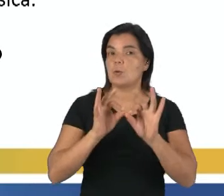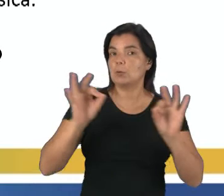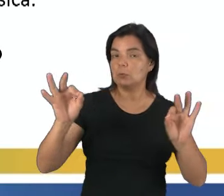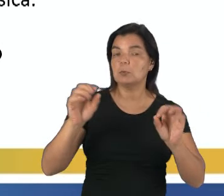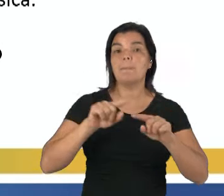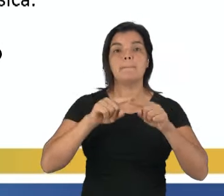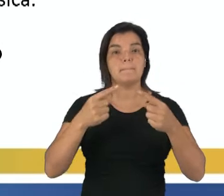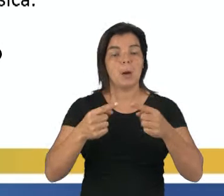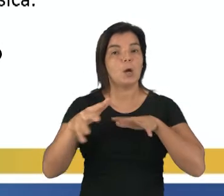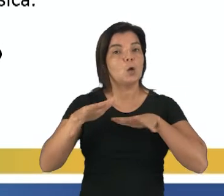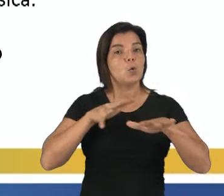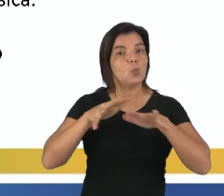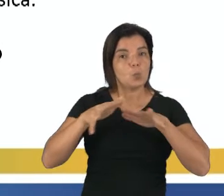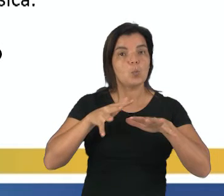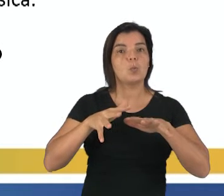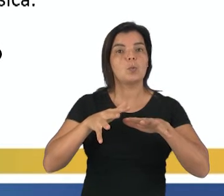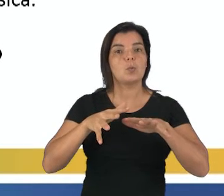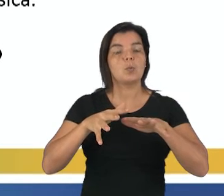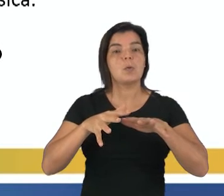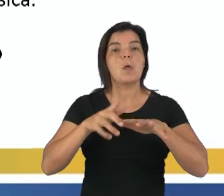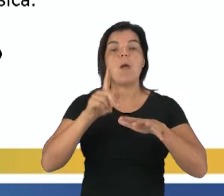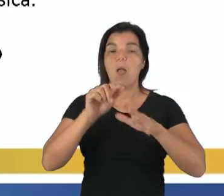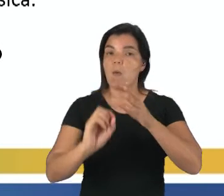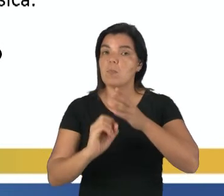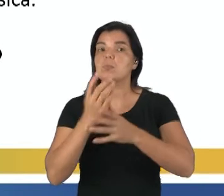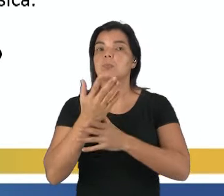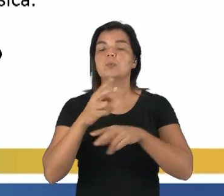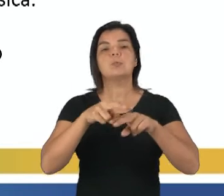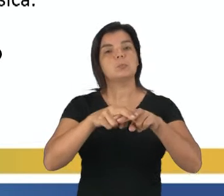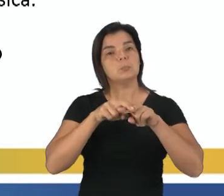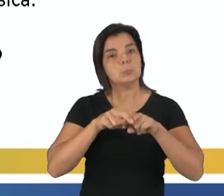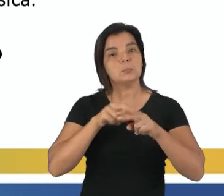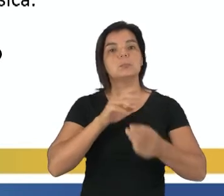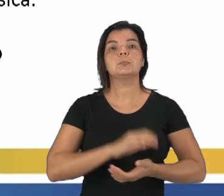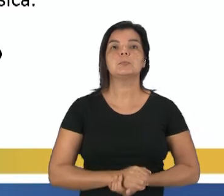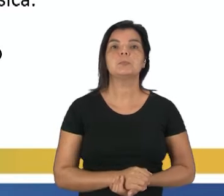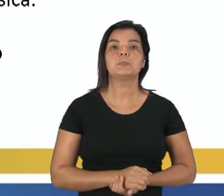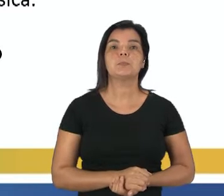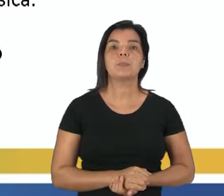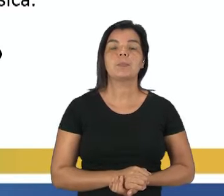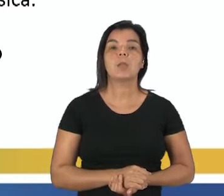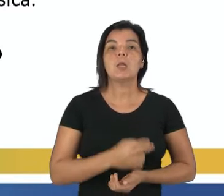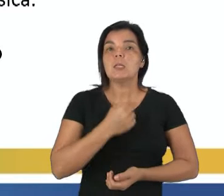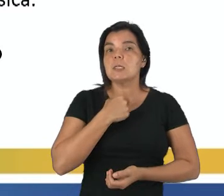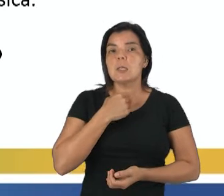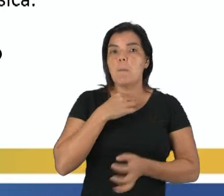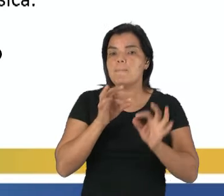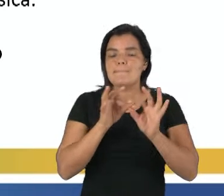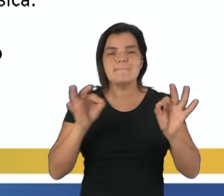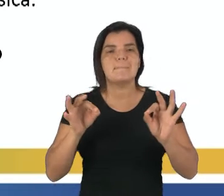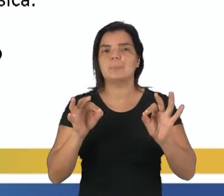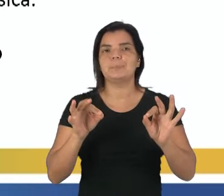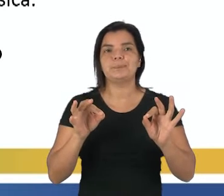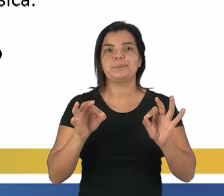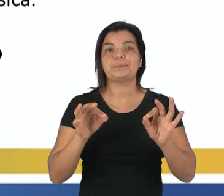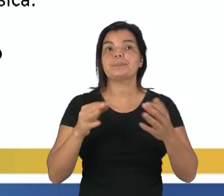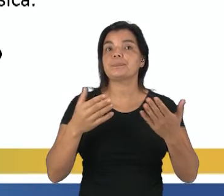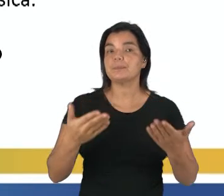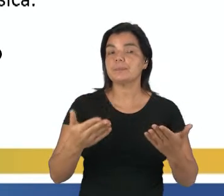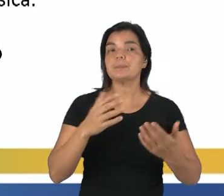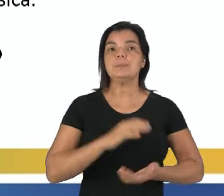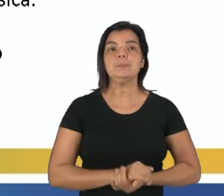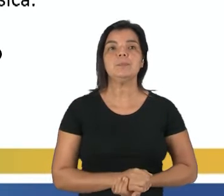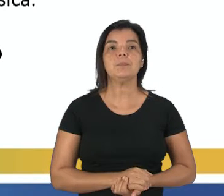distância, mas o movimento ele é um fenômeno e por isso ele não pode ser medido. E